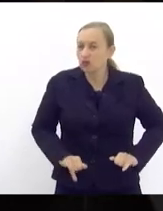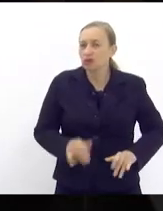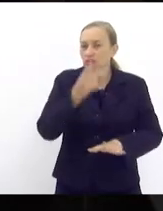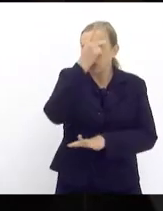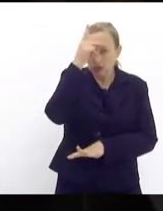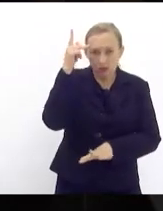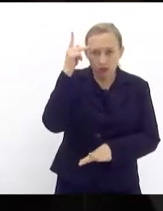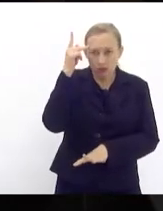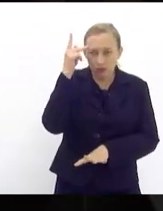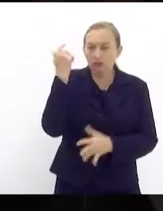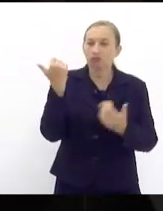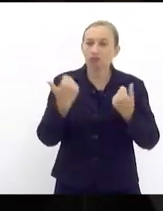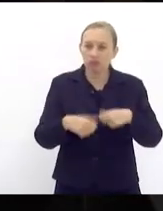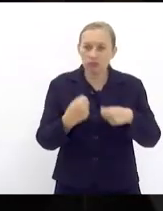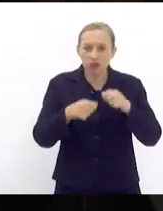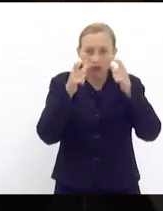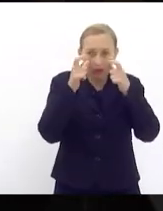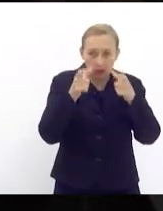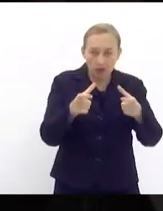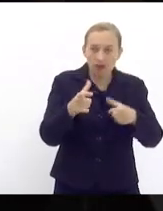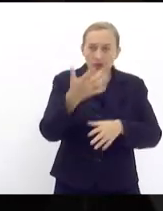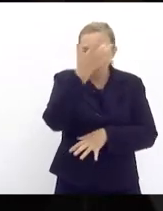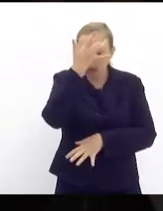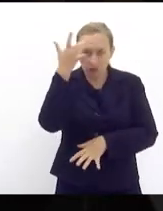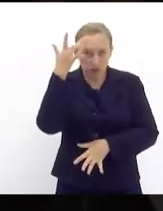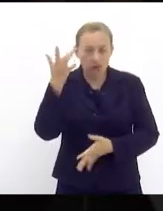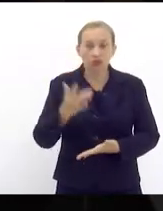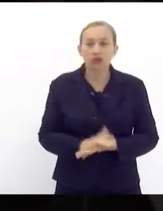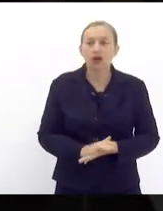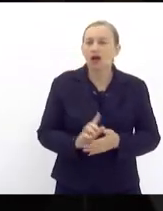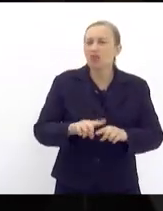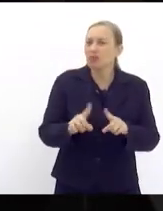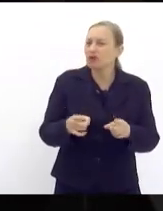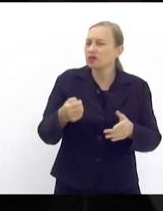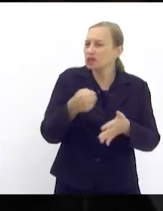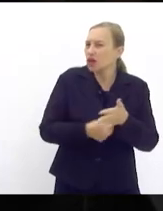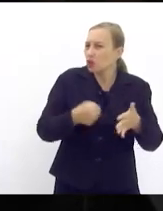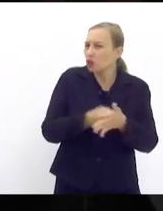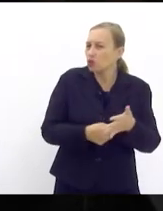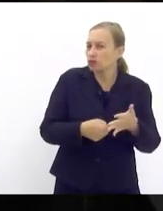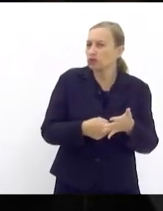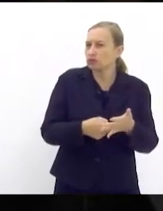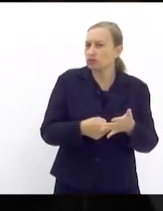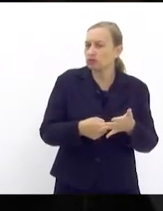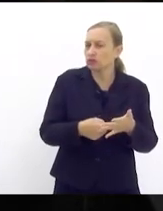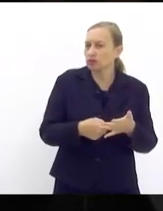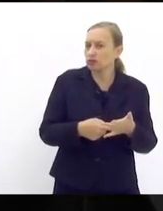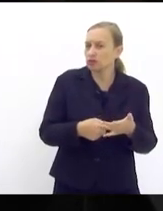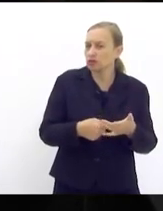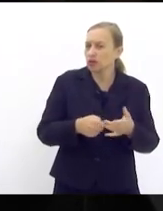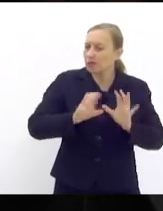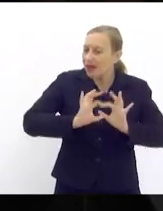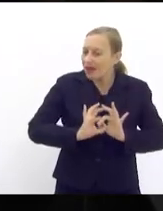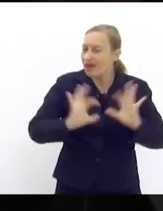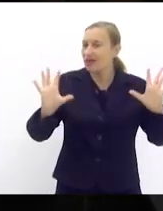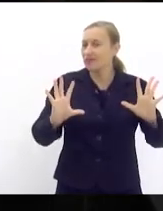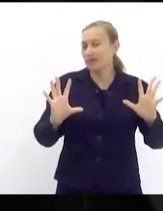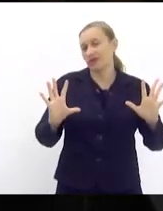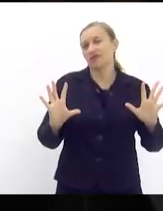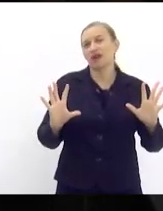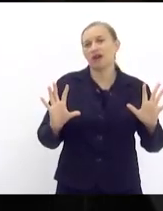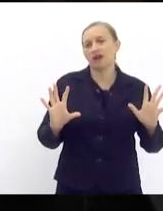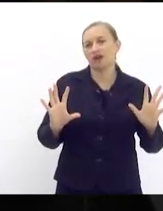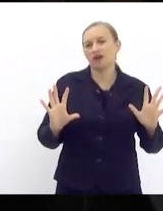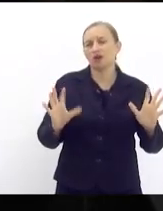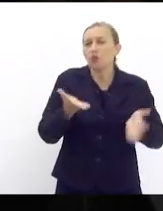pessoas que precisam de atenção na saúde mental mas a luta entre manicomial ela é uma luta Libertadora ela é uma luta que preconiza